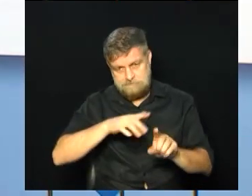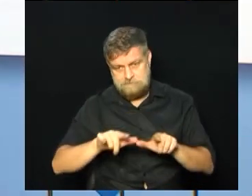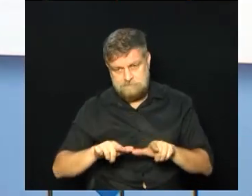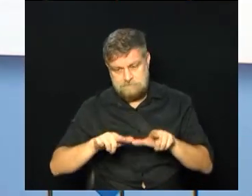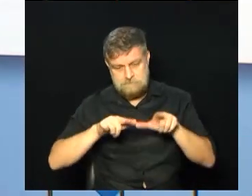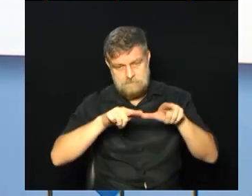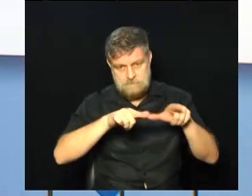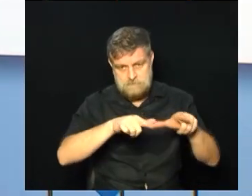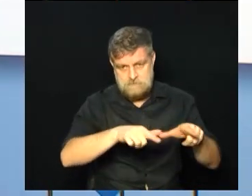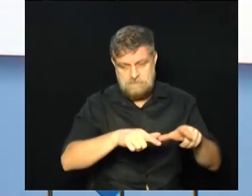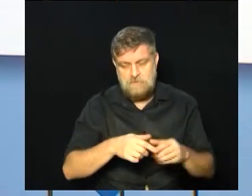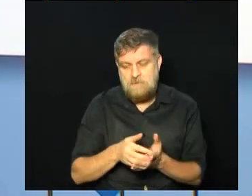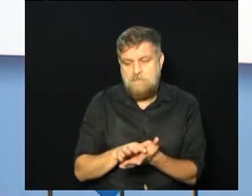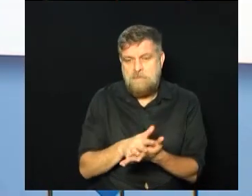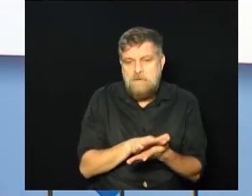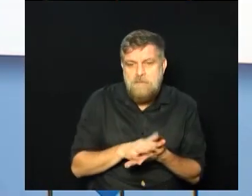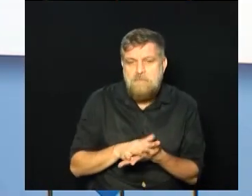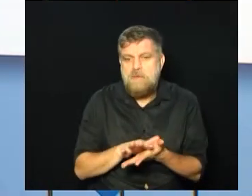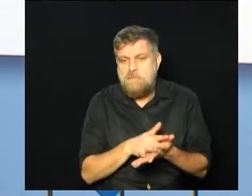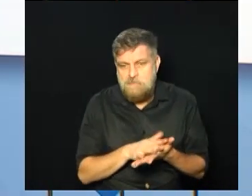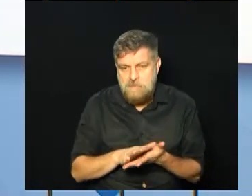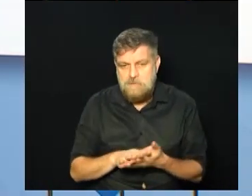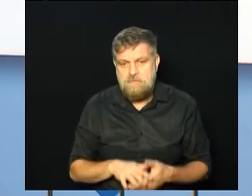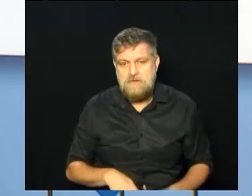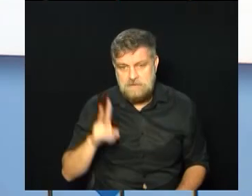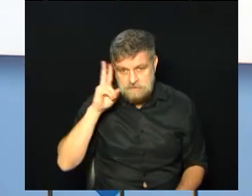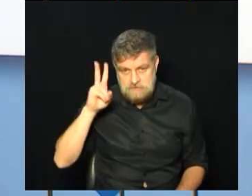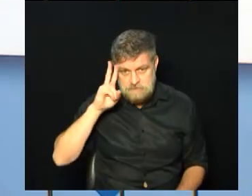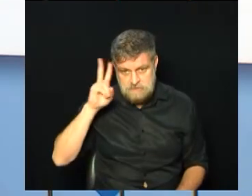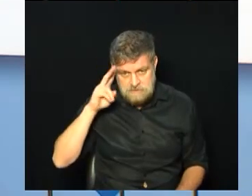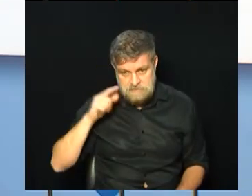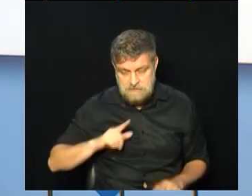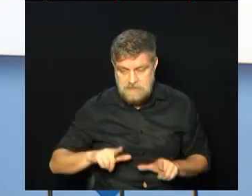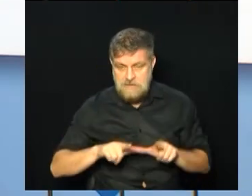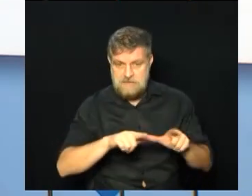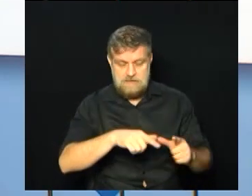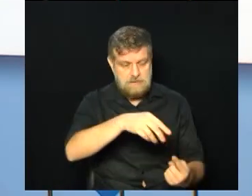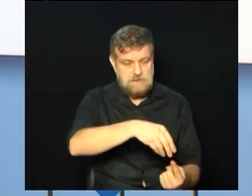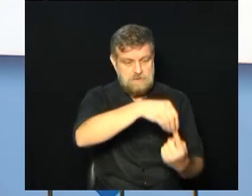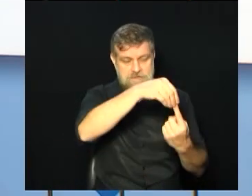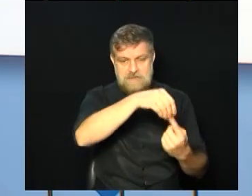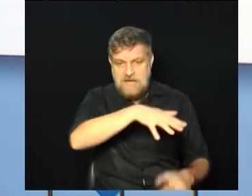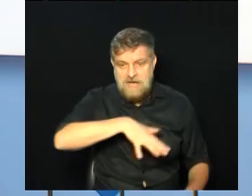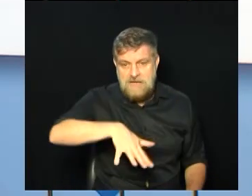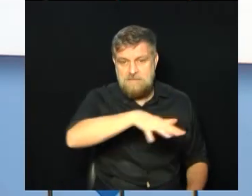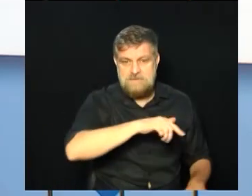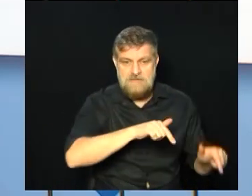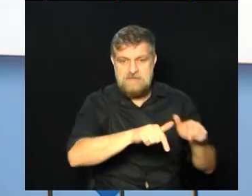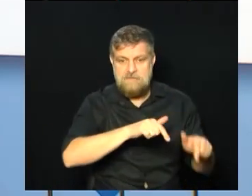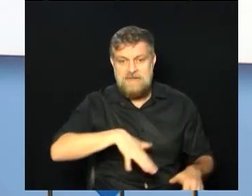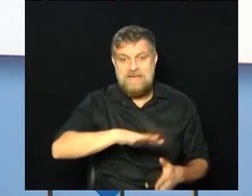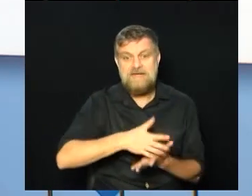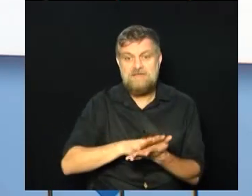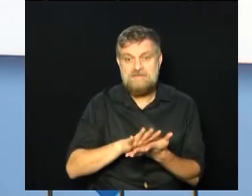do diploma Noel Rosa. A gente lembra que o diploma Noel Rosa, ele é entregue em homenagem ao samba. Sabia que hoje é dia do